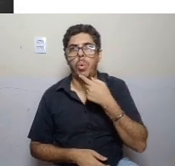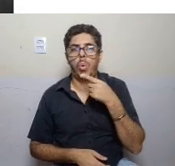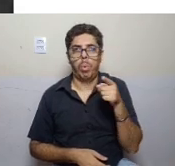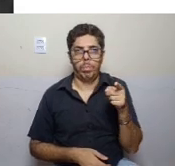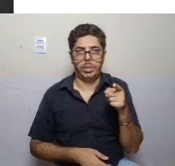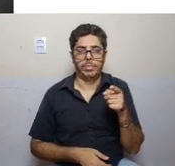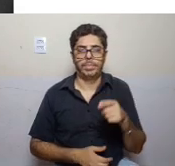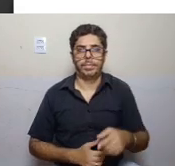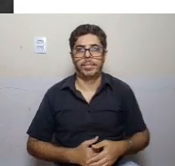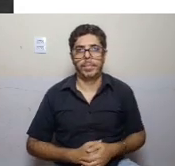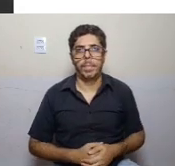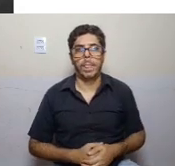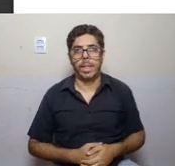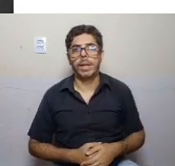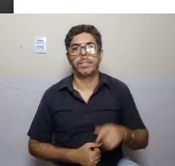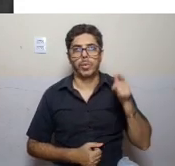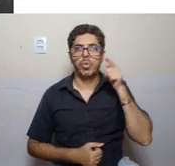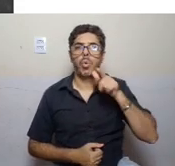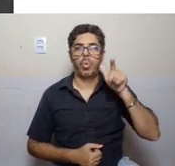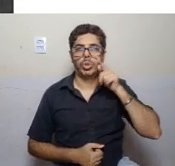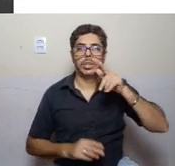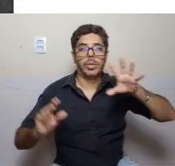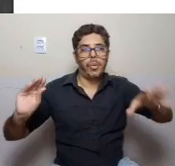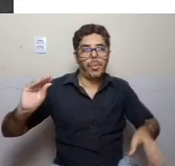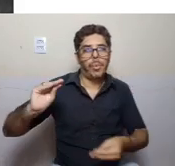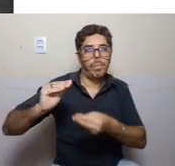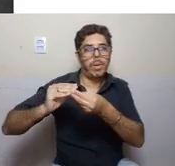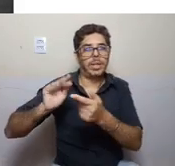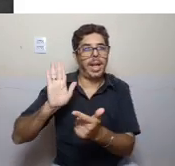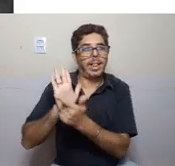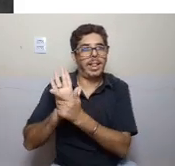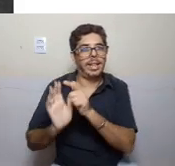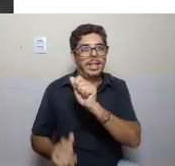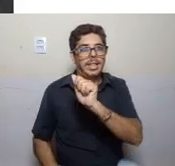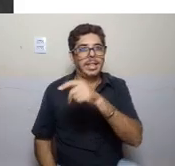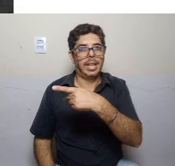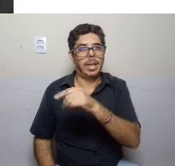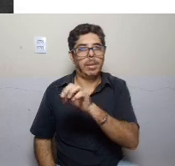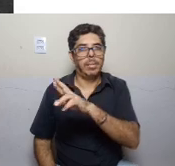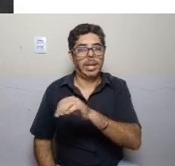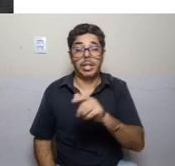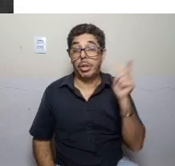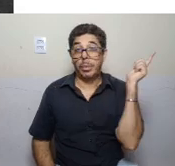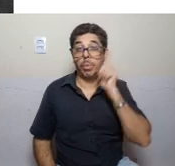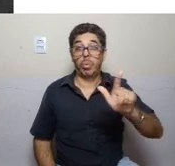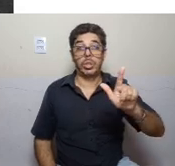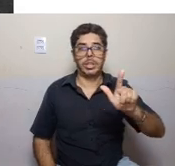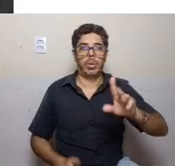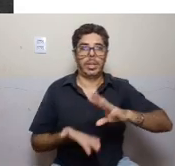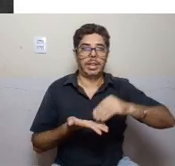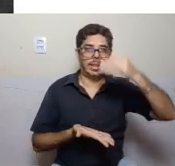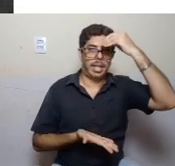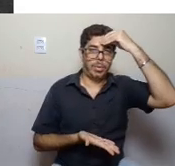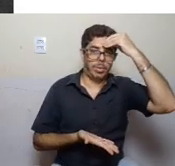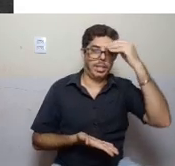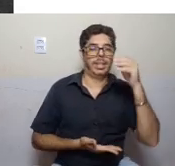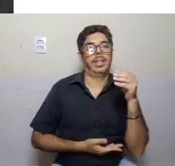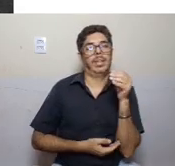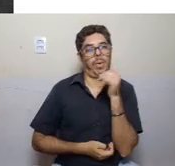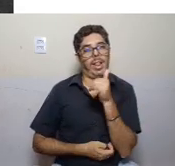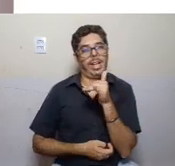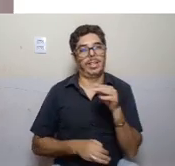James Clerk Maxwell precisou complementar a lei de Ampère para que ela se encaixasse perfeitamente na estrutura teórica